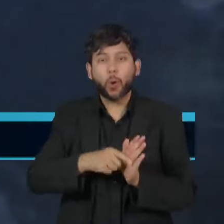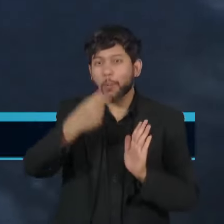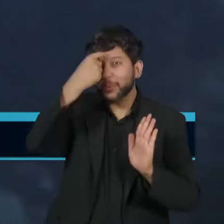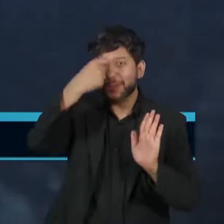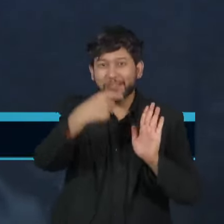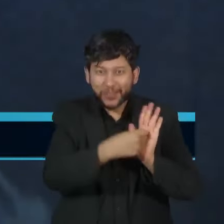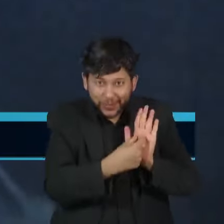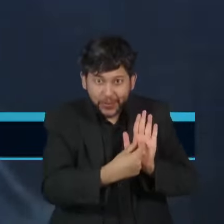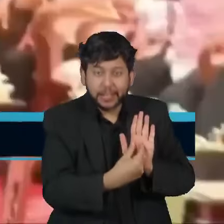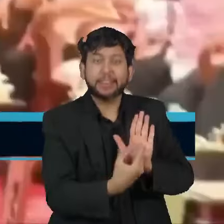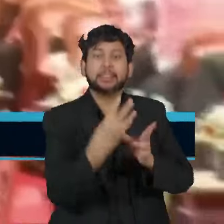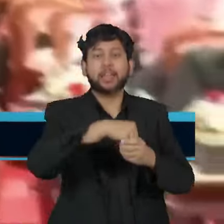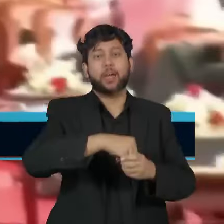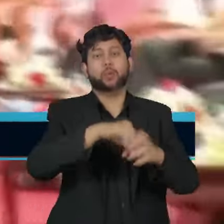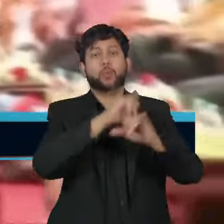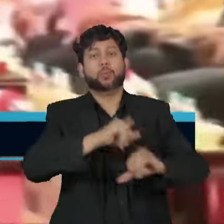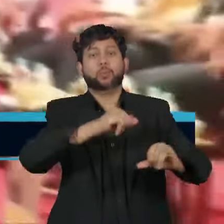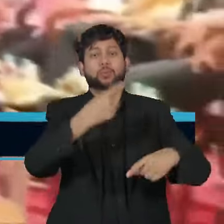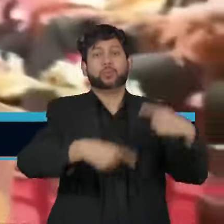campanhas